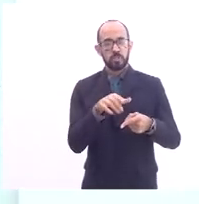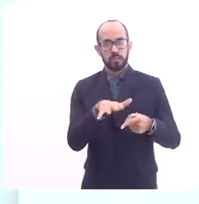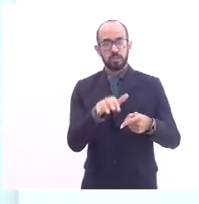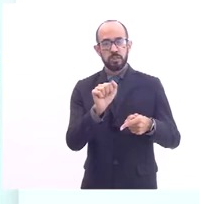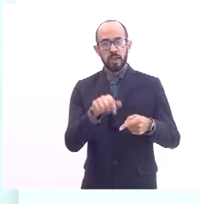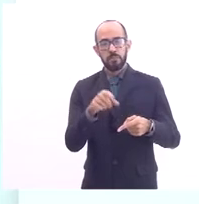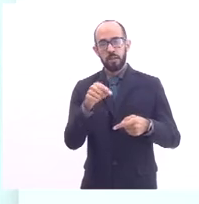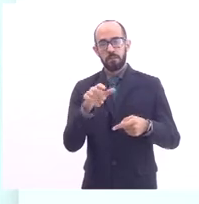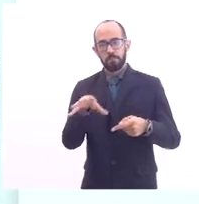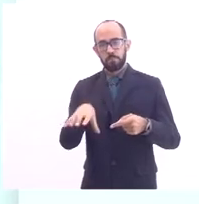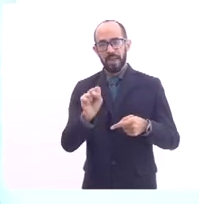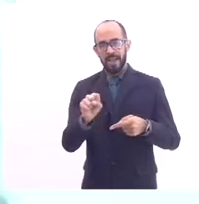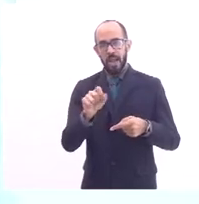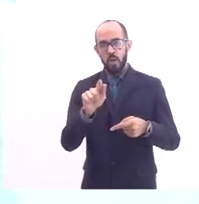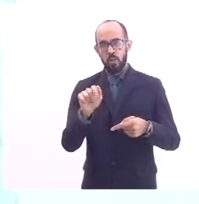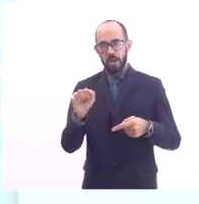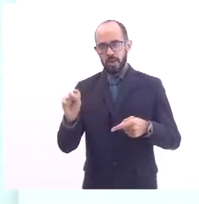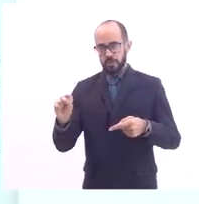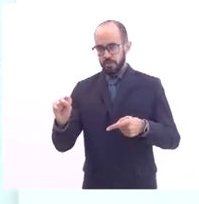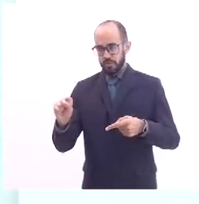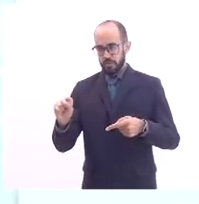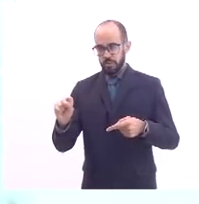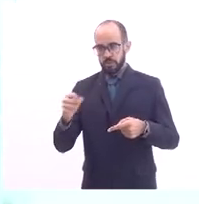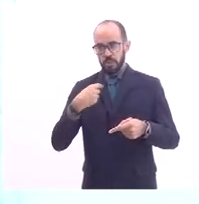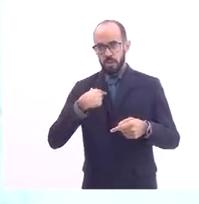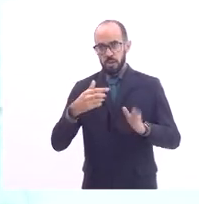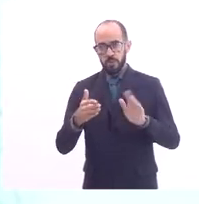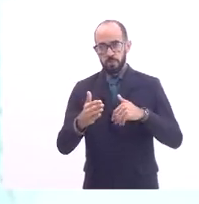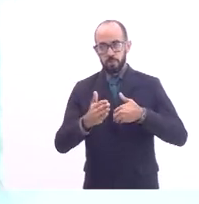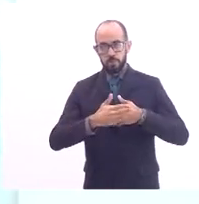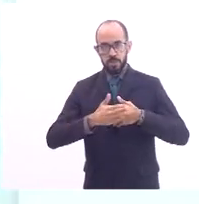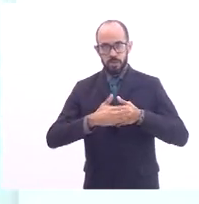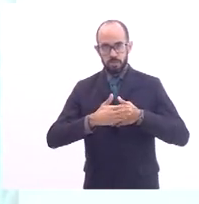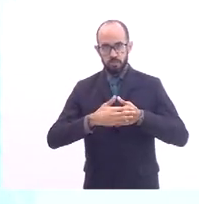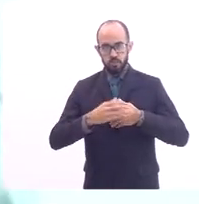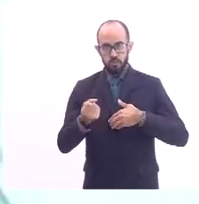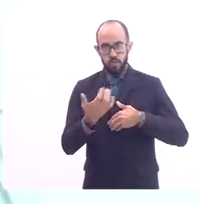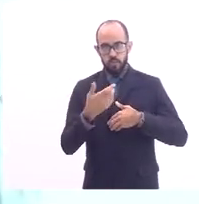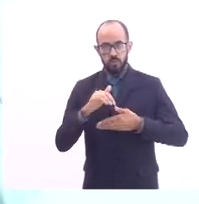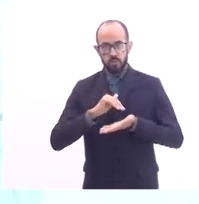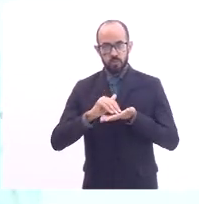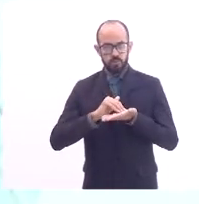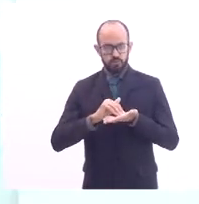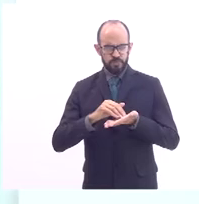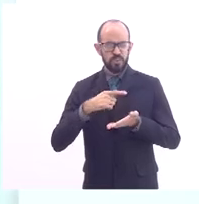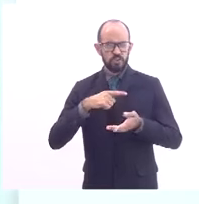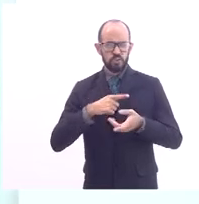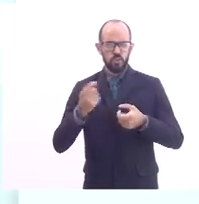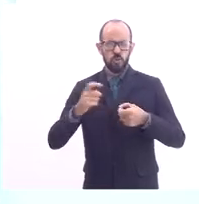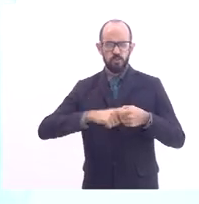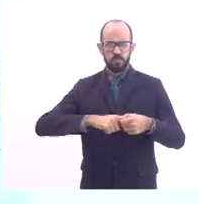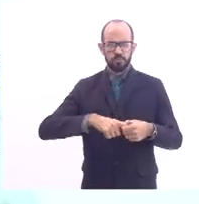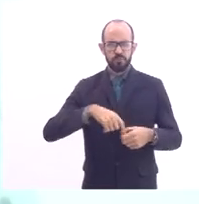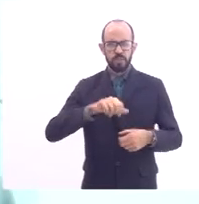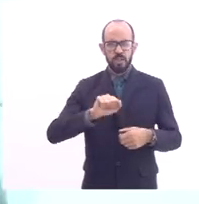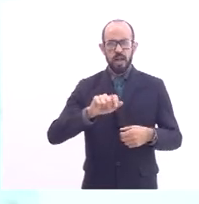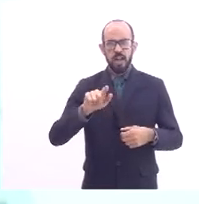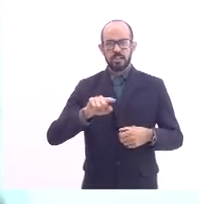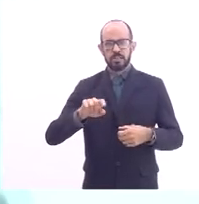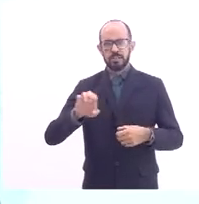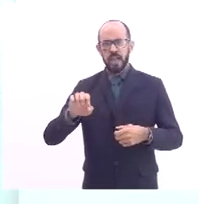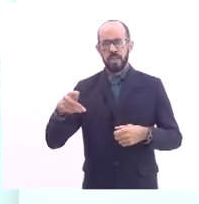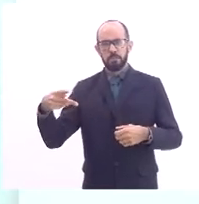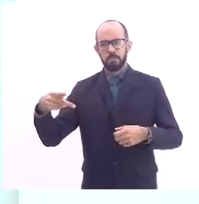gás, não é para pegar a energia elétrica. E eu mesmo, quando fui secretário, havia um pré-convênio estabelecido pela ASEP e eu mandei cancelar. Por